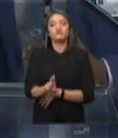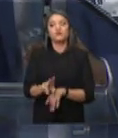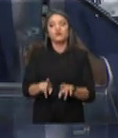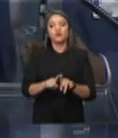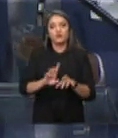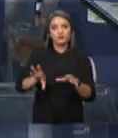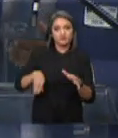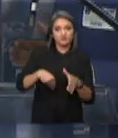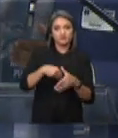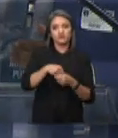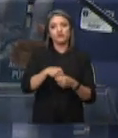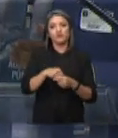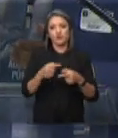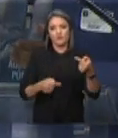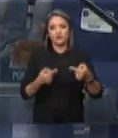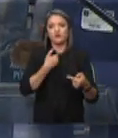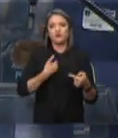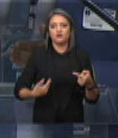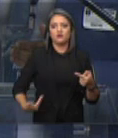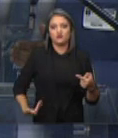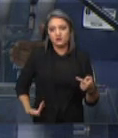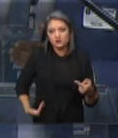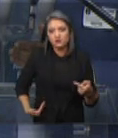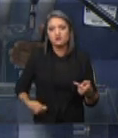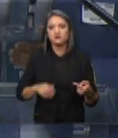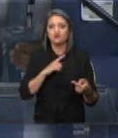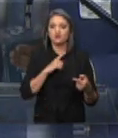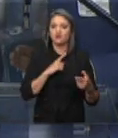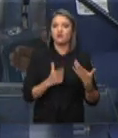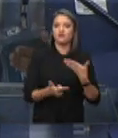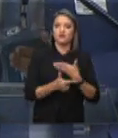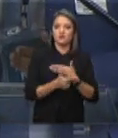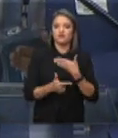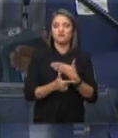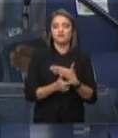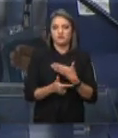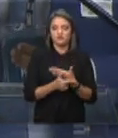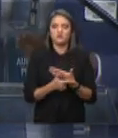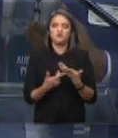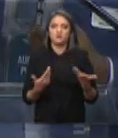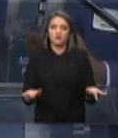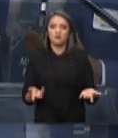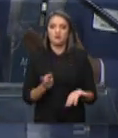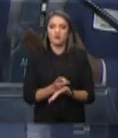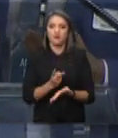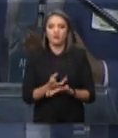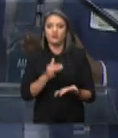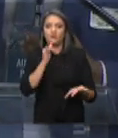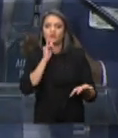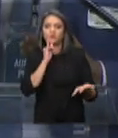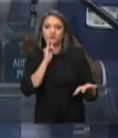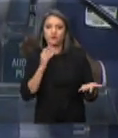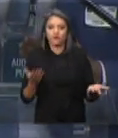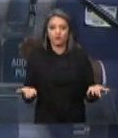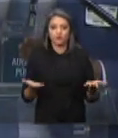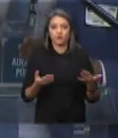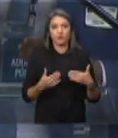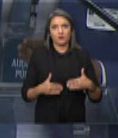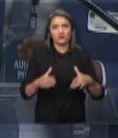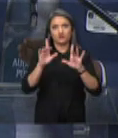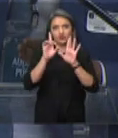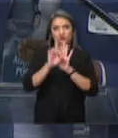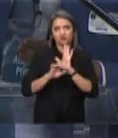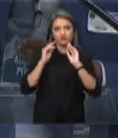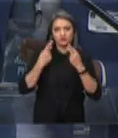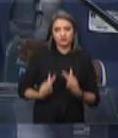nas políticas públicas que tem aí a sua função de execução de políticas né então por exemplo não é o caso do ministério de direitos humanos